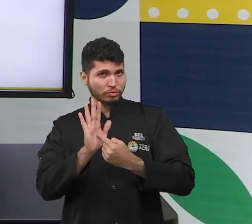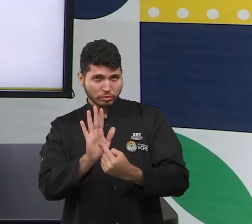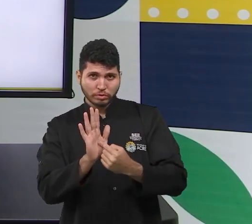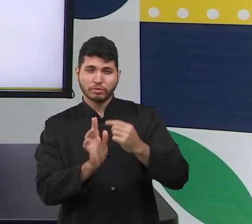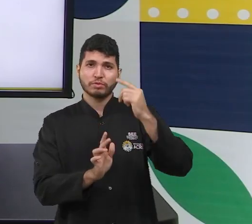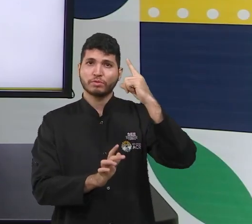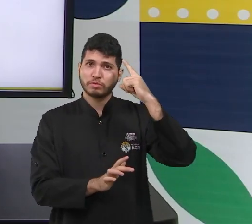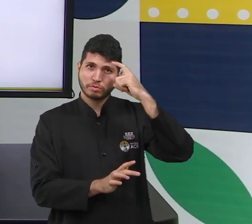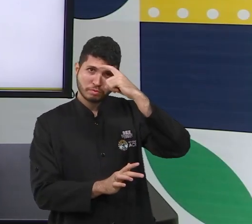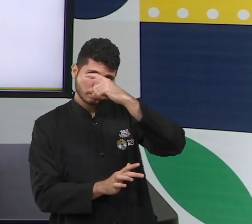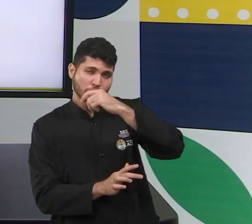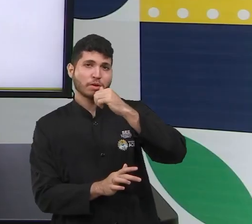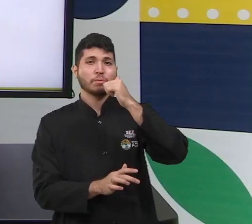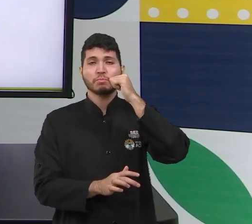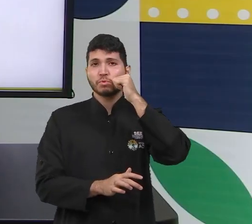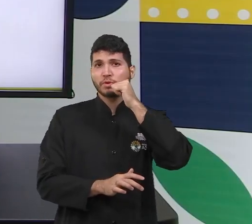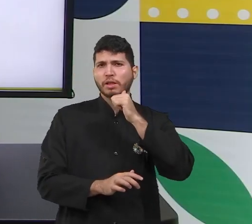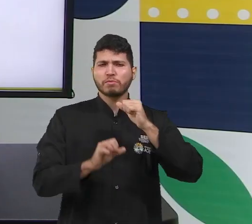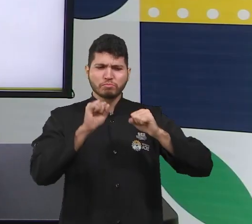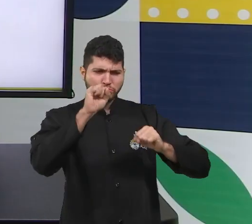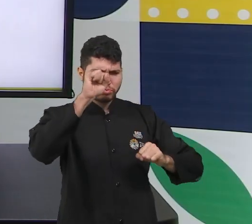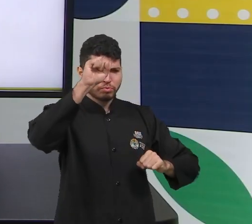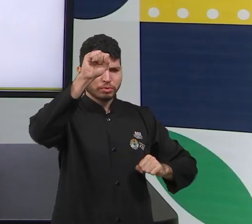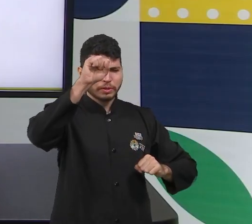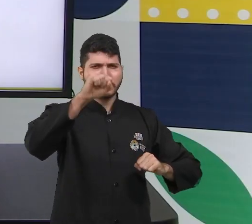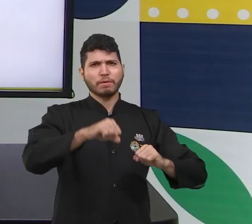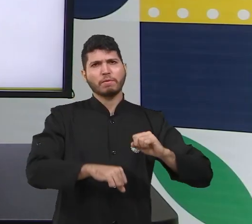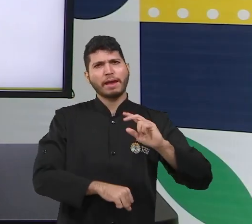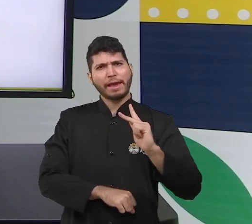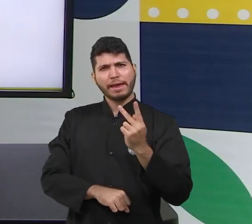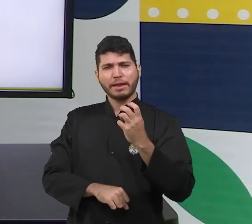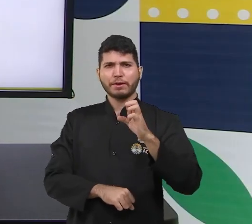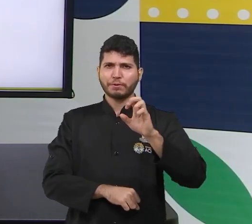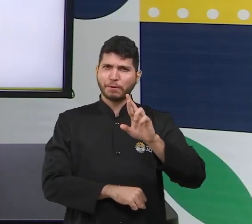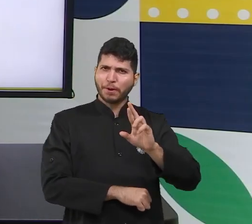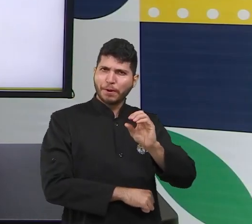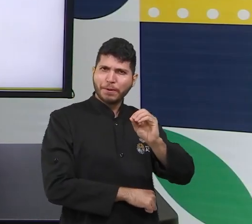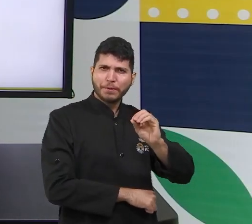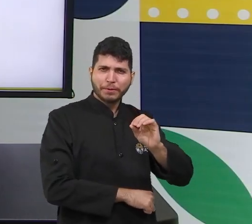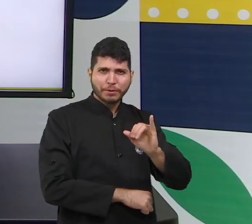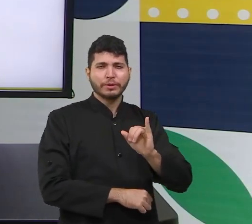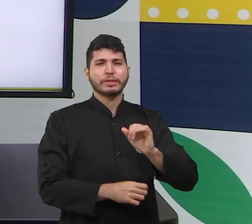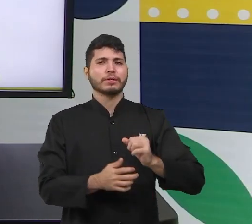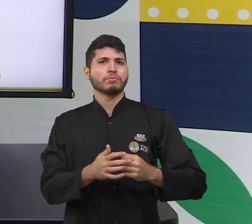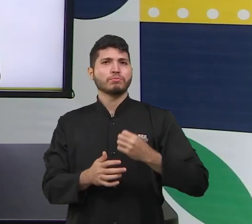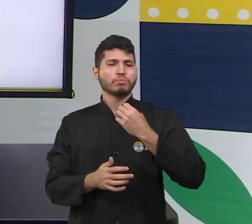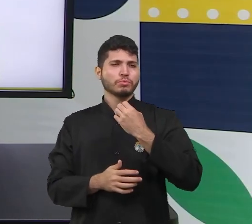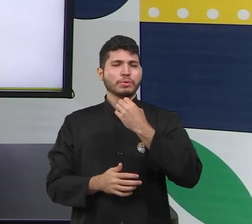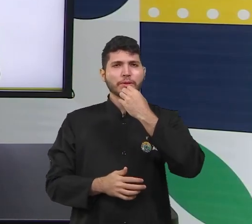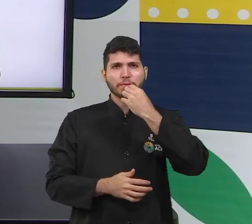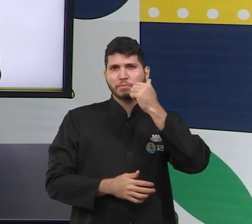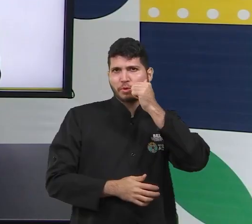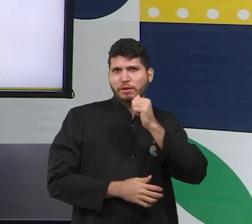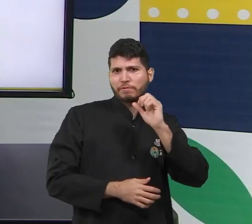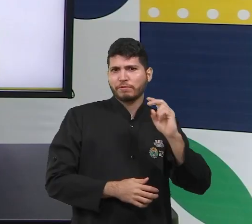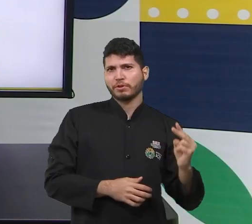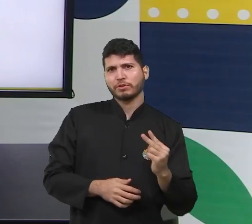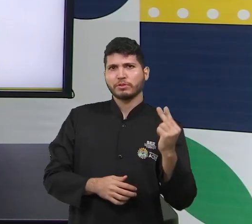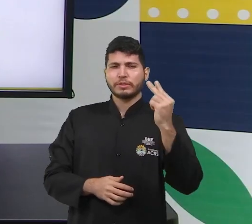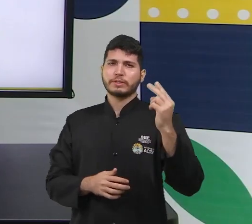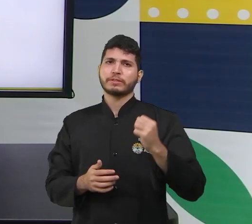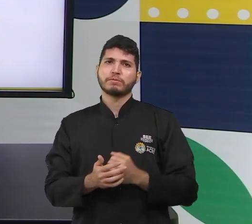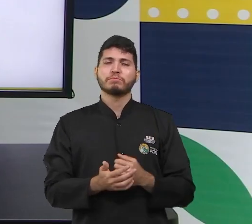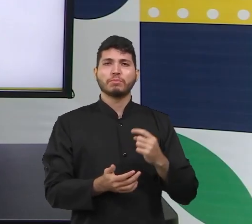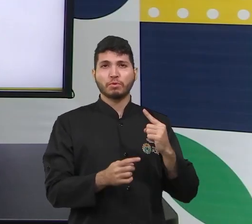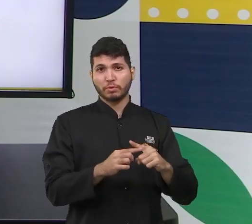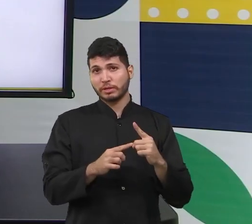achar uma mulher heroína na história, ou colocada como heroína na história. A história é sempre contada através do ponto de vista dos heróis, dos